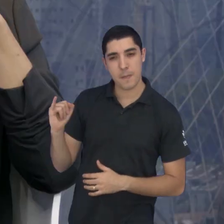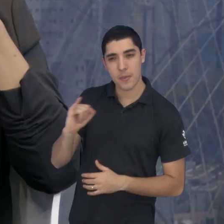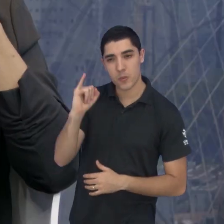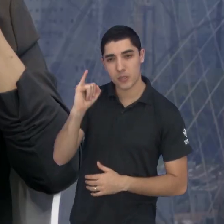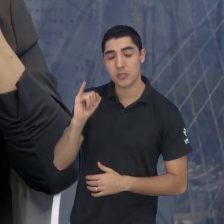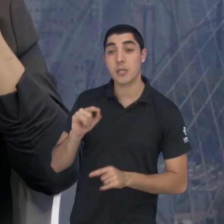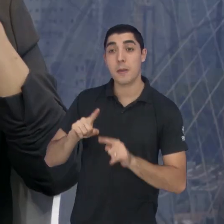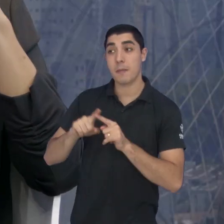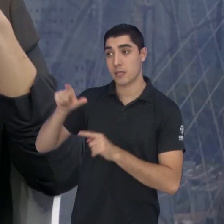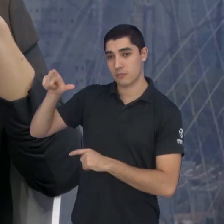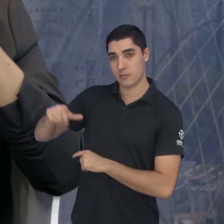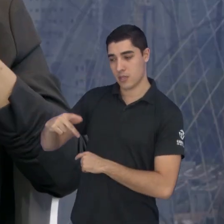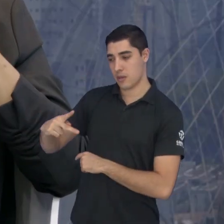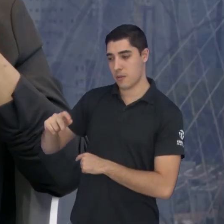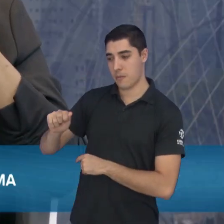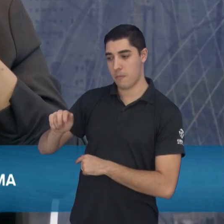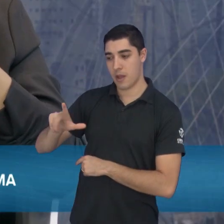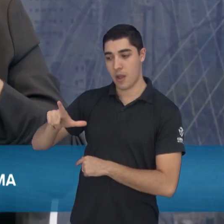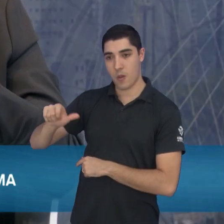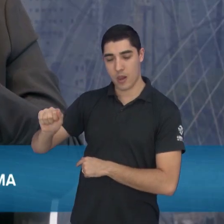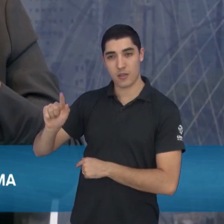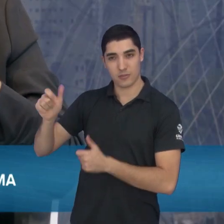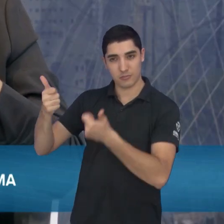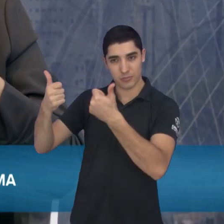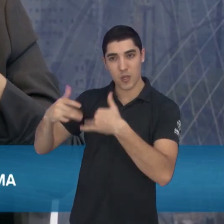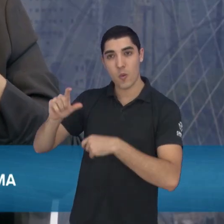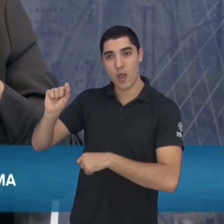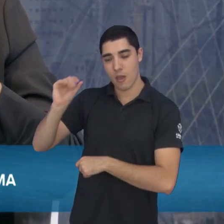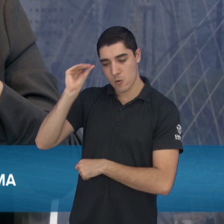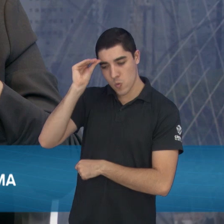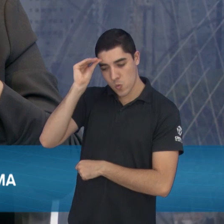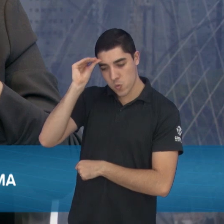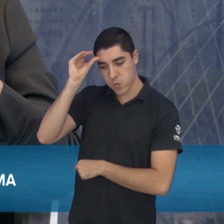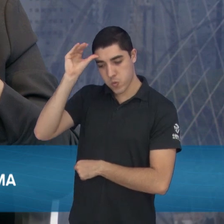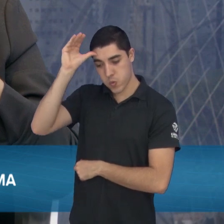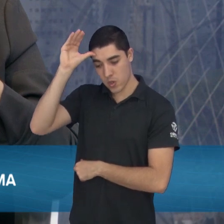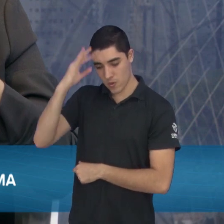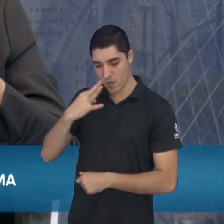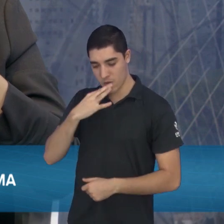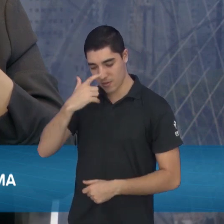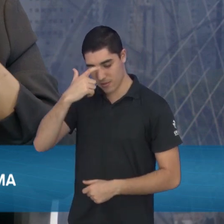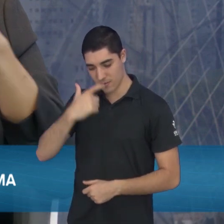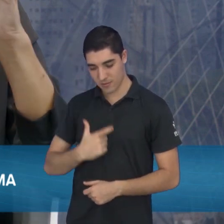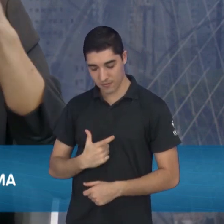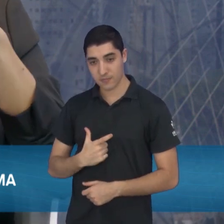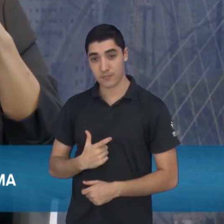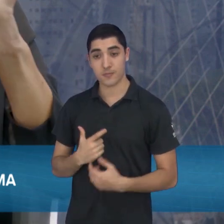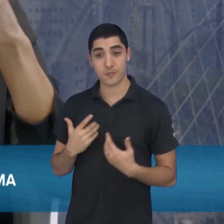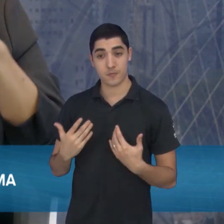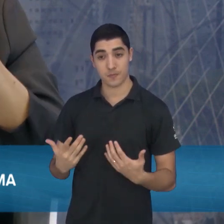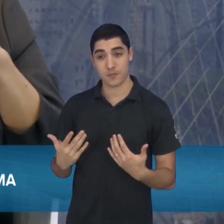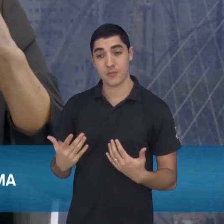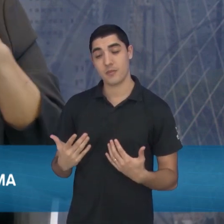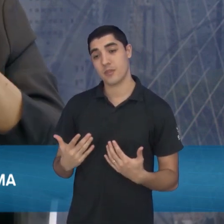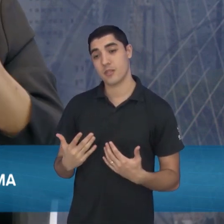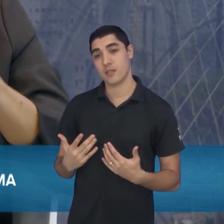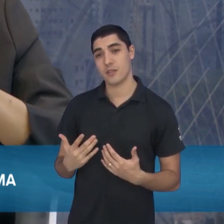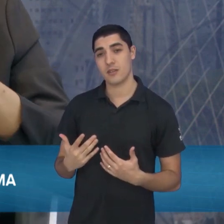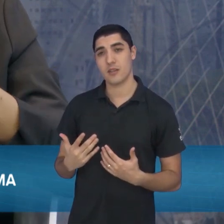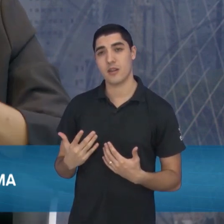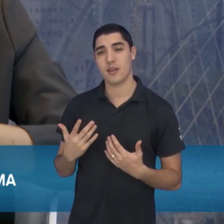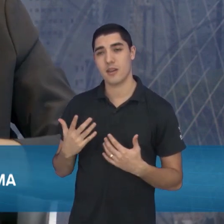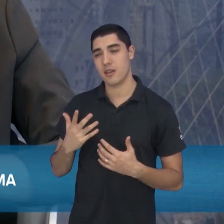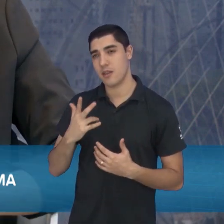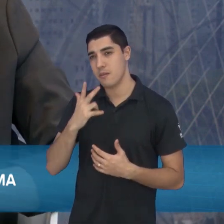que a Paula falou do autoconhecimento, né? Que eu acho que é fundamental, porque eu acho que tá todo mundo muito perdido, assim, tentando